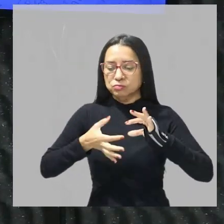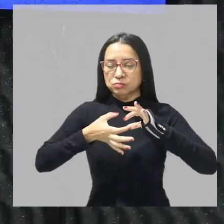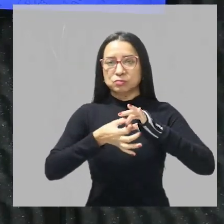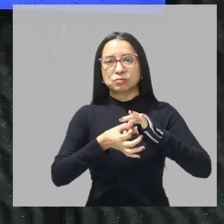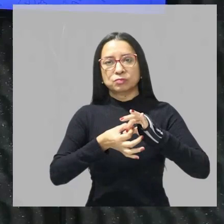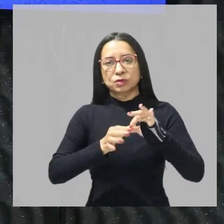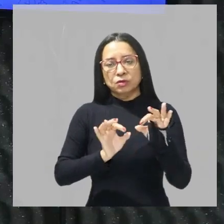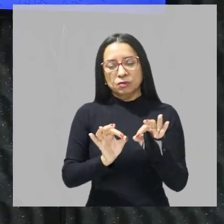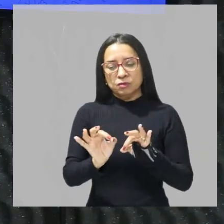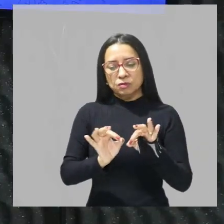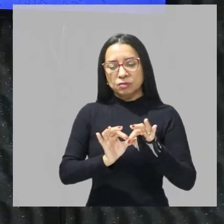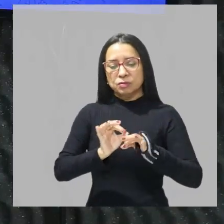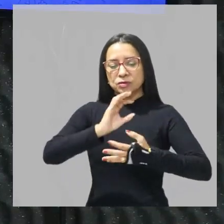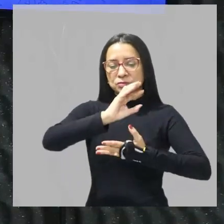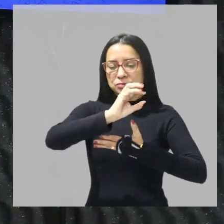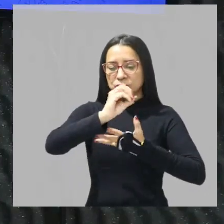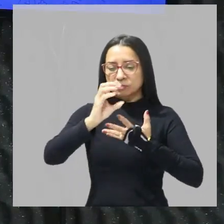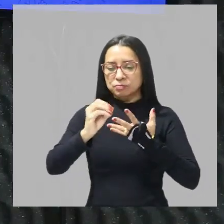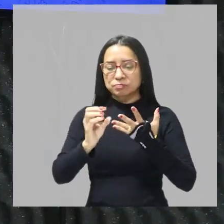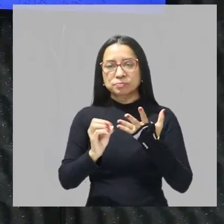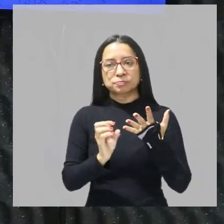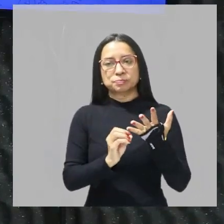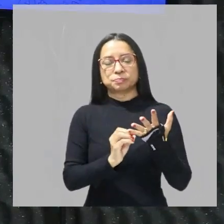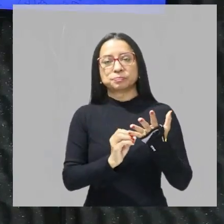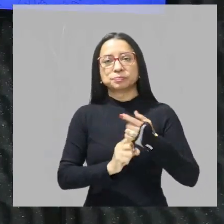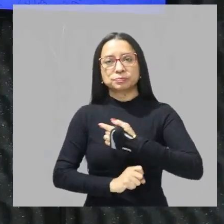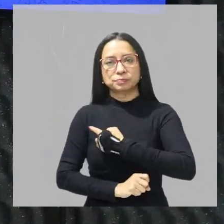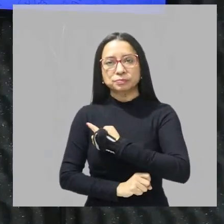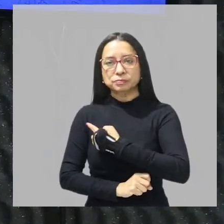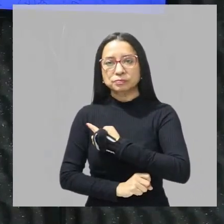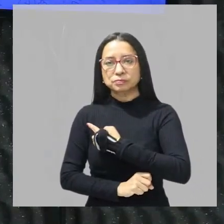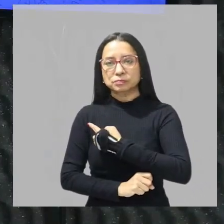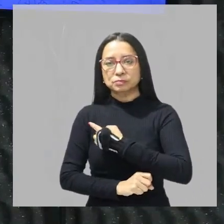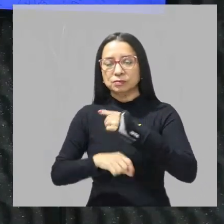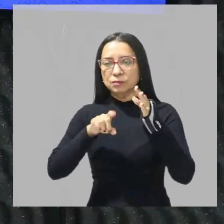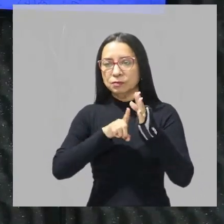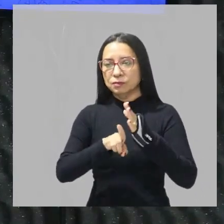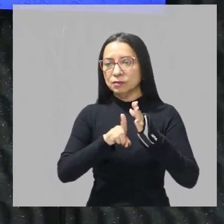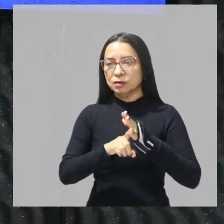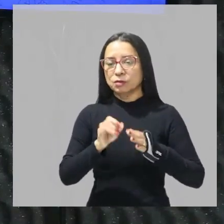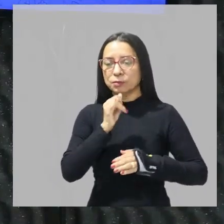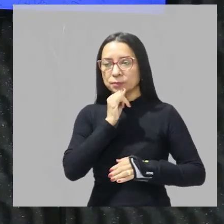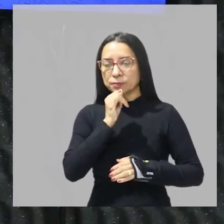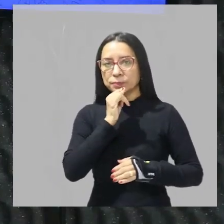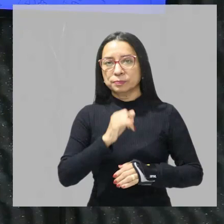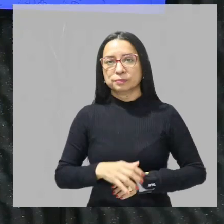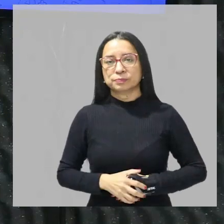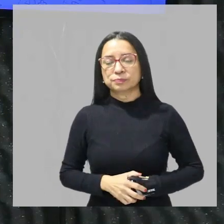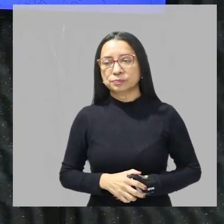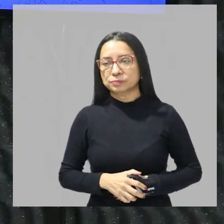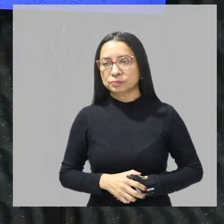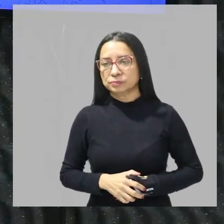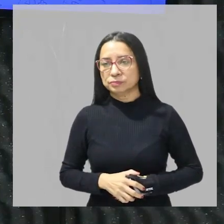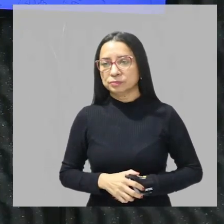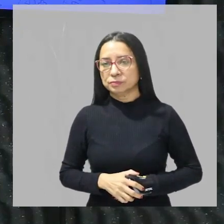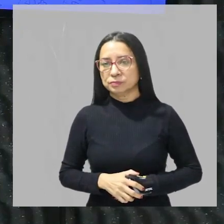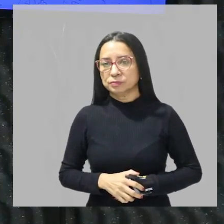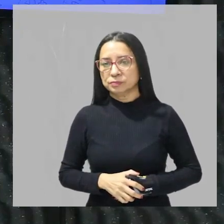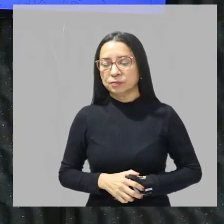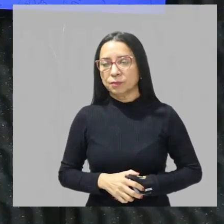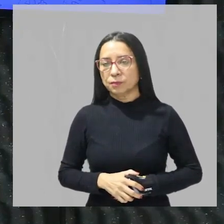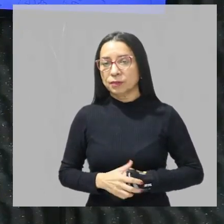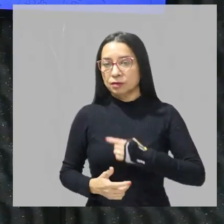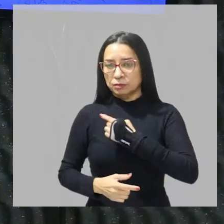nós chamamos de teias alimentares, tá? Então, essa questão aqui, por exemplo, eu peguei ela do vestibular do PAS